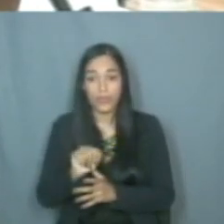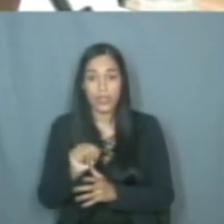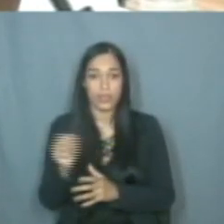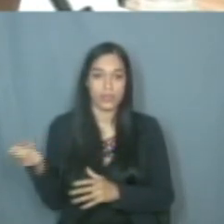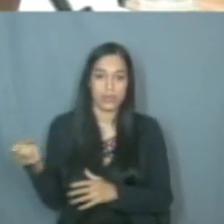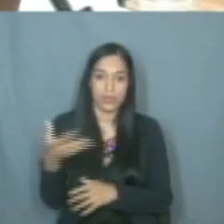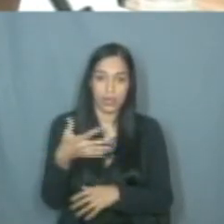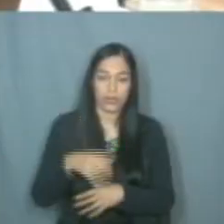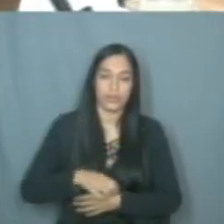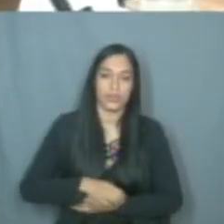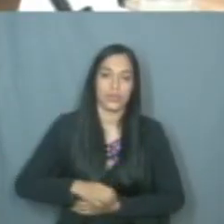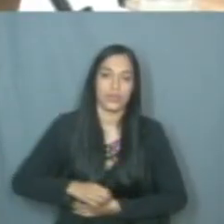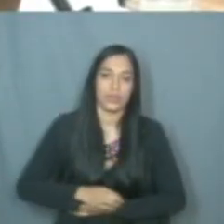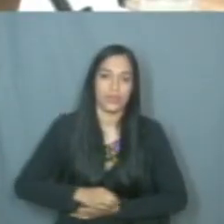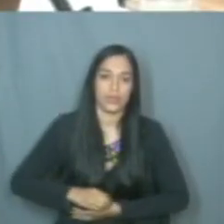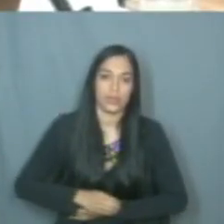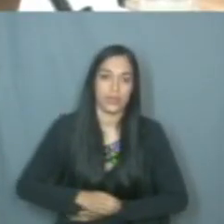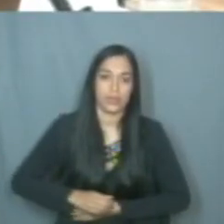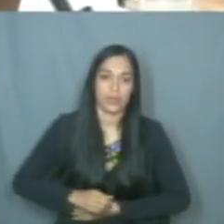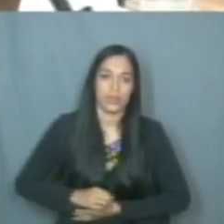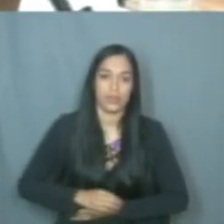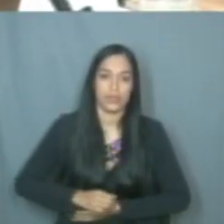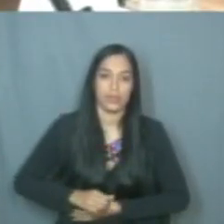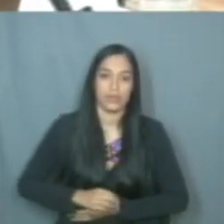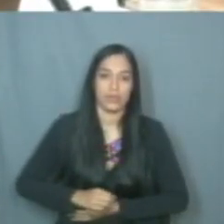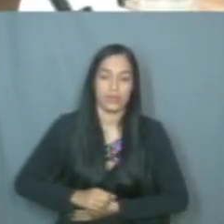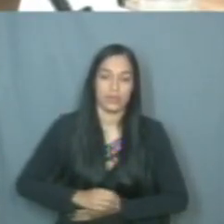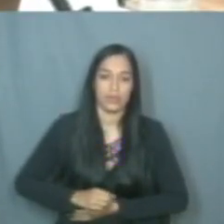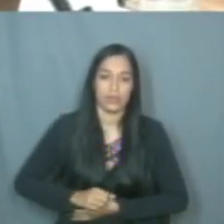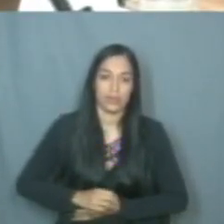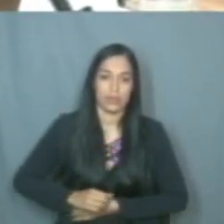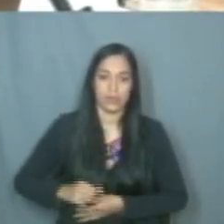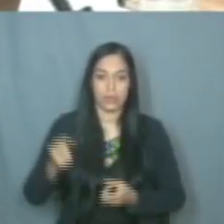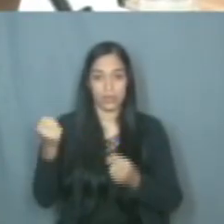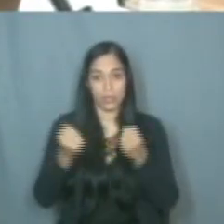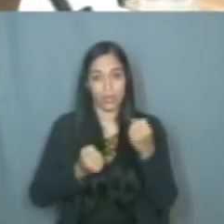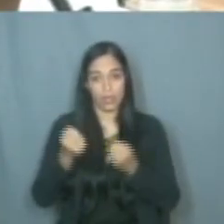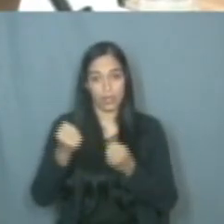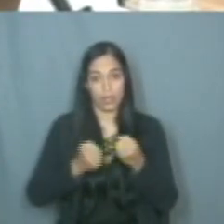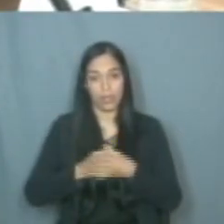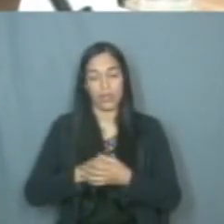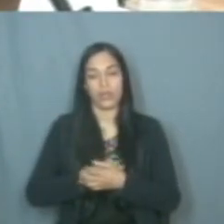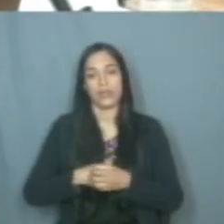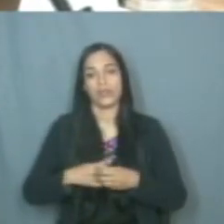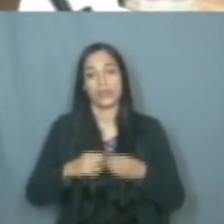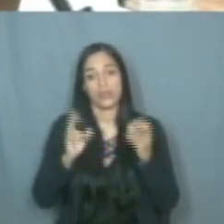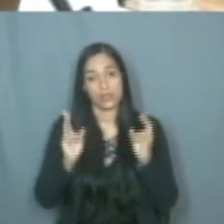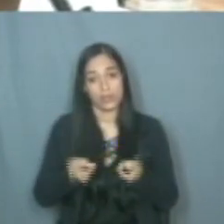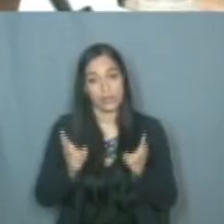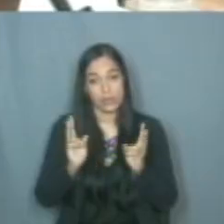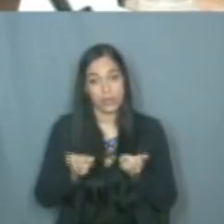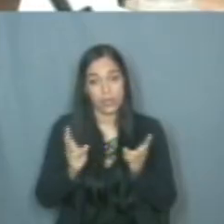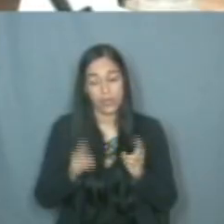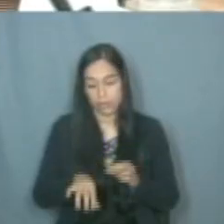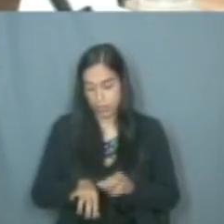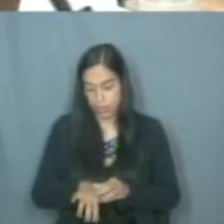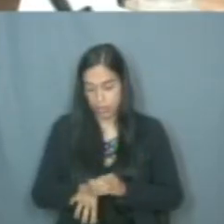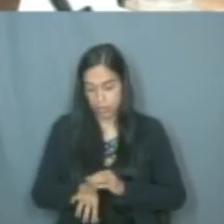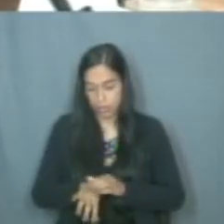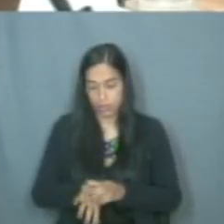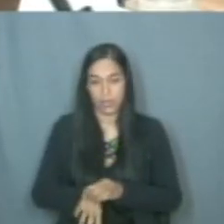alta velocidade para carros e que não passem pedestres perto. Realmente a gente tem que sempre levar em consideração quem